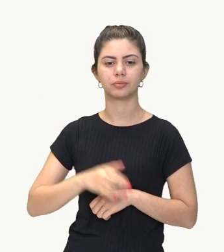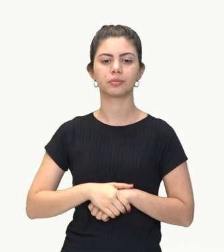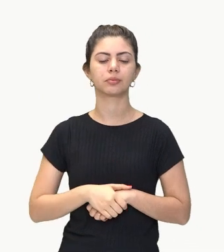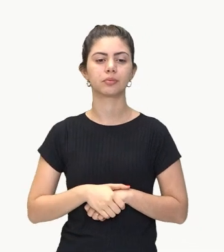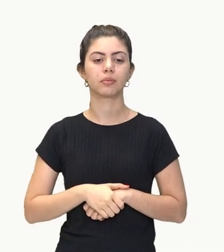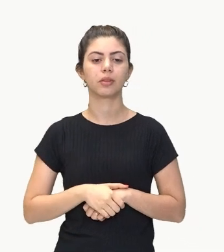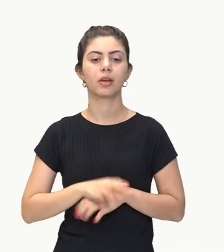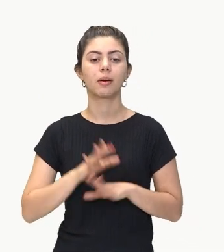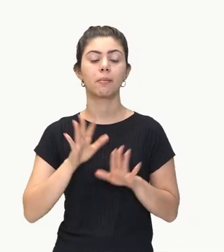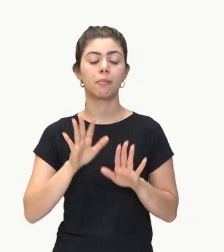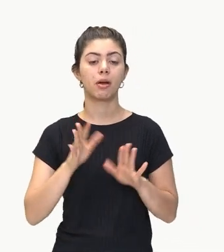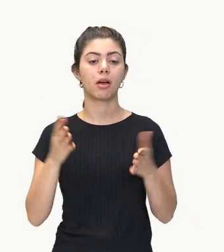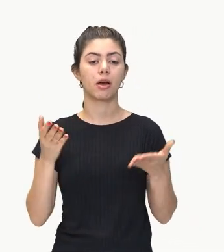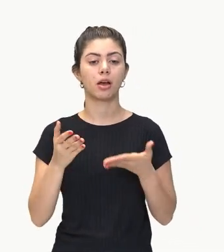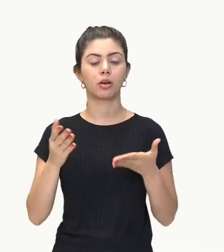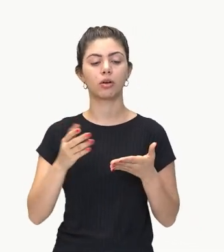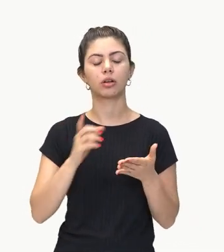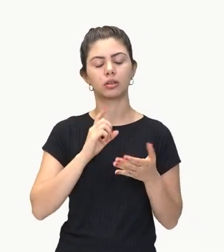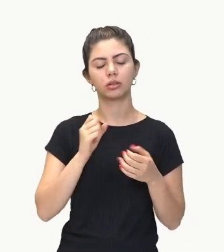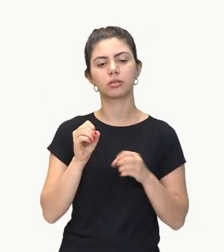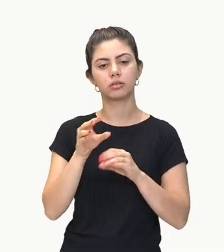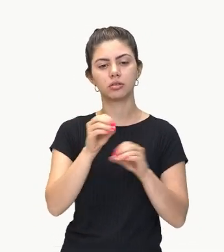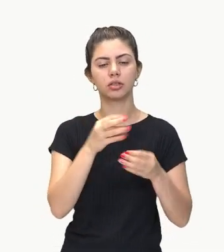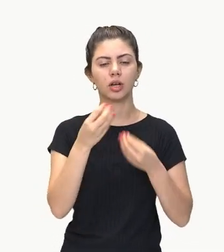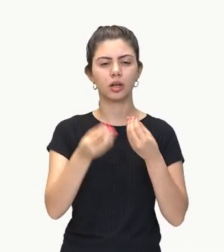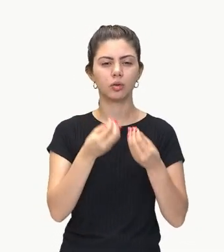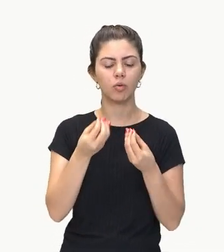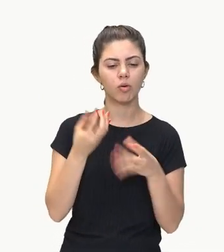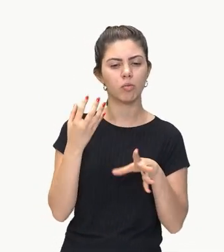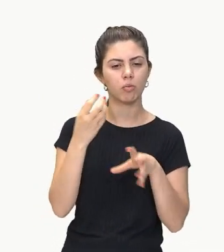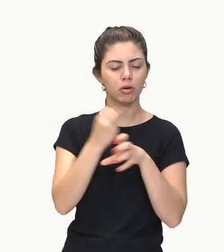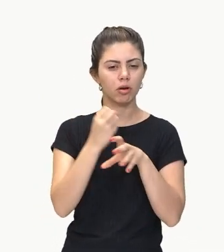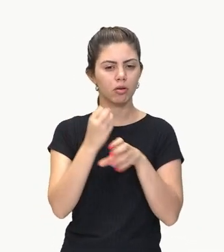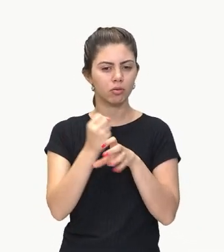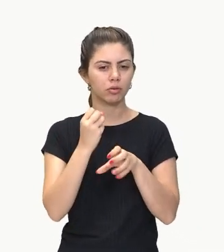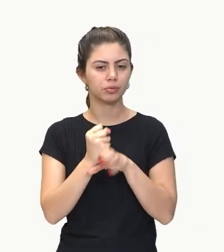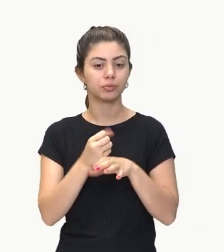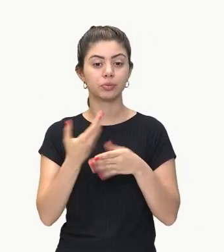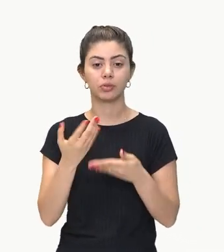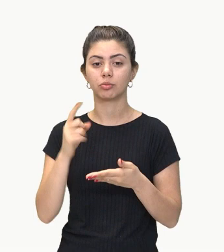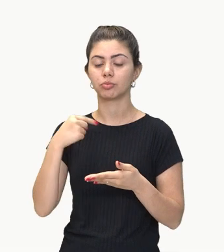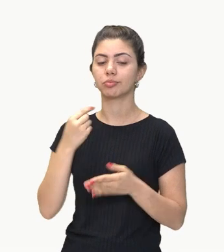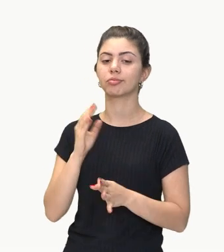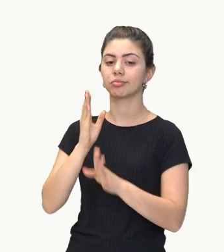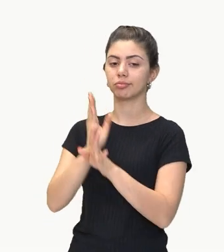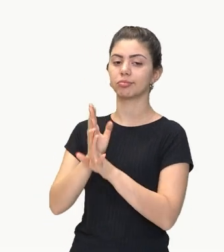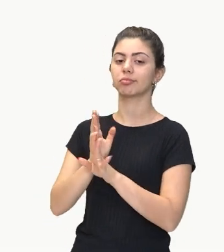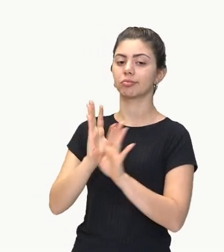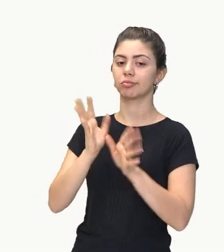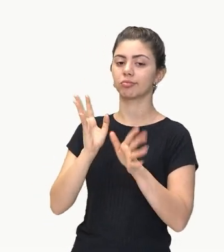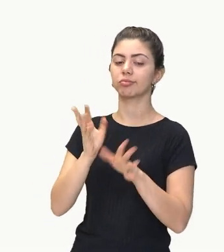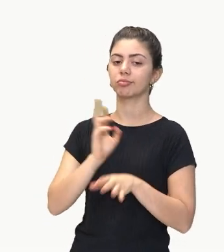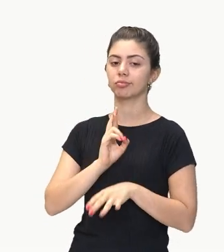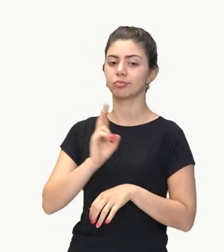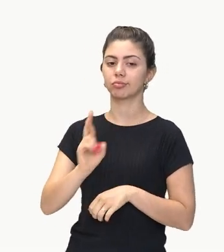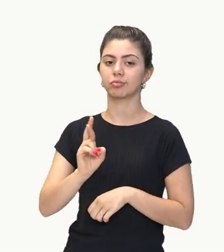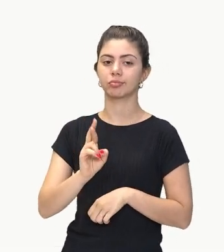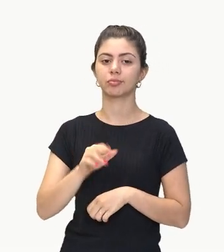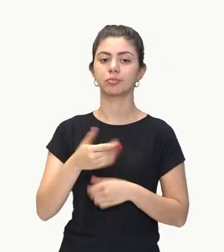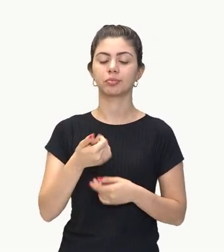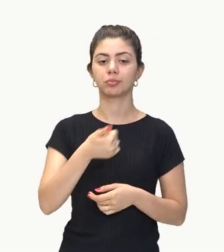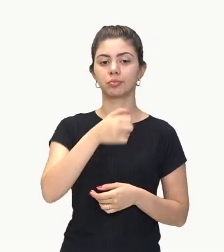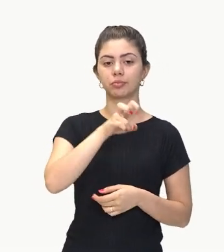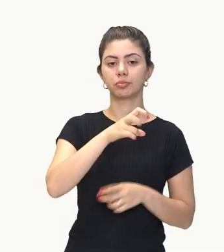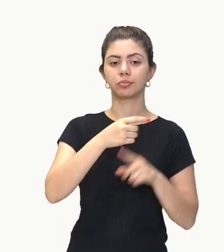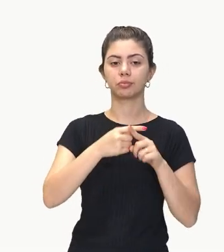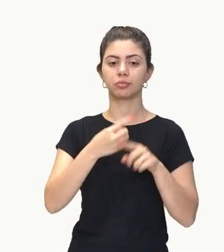Mas aqui eu estou fazendo, ó, o passo a passo com vocês. Chegamos exatamente aqui, tá? 15 vezes